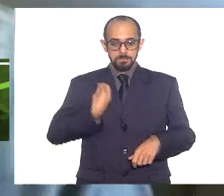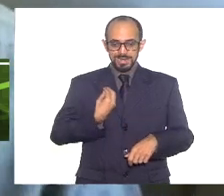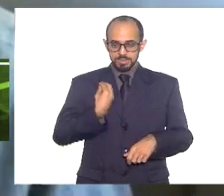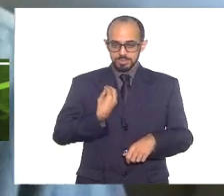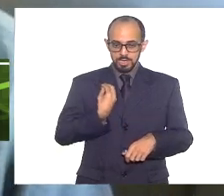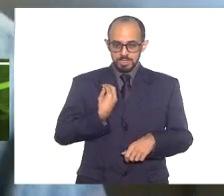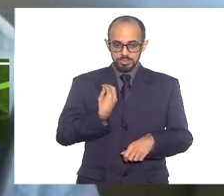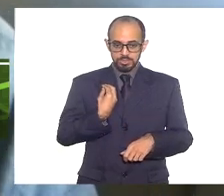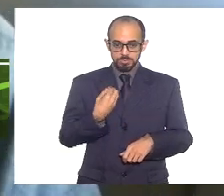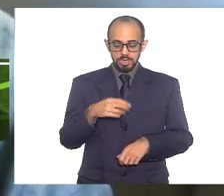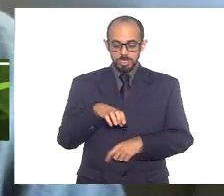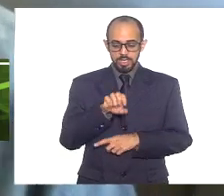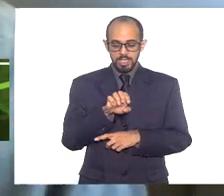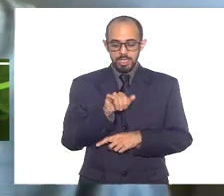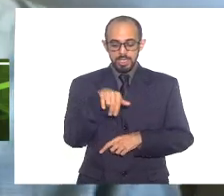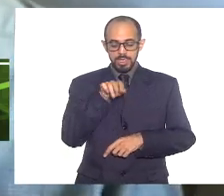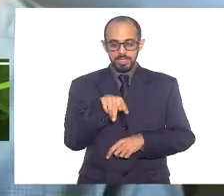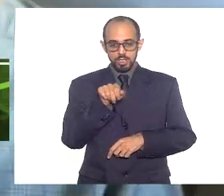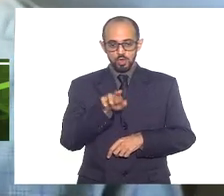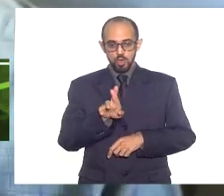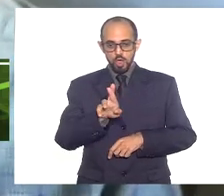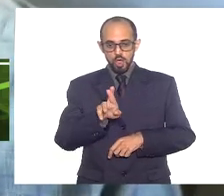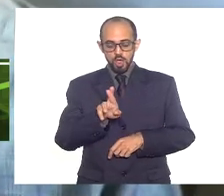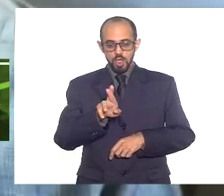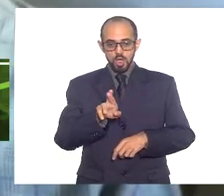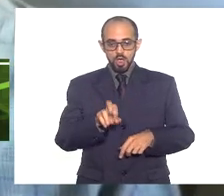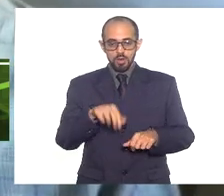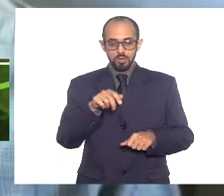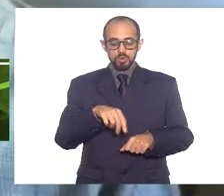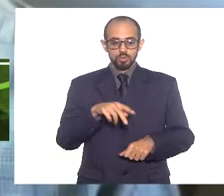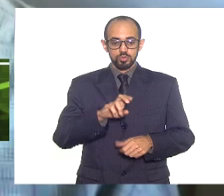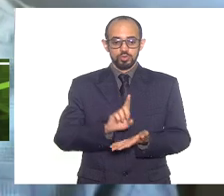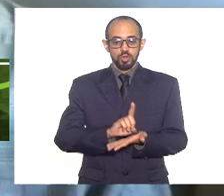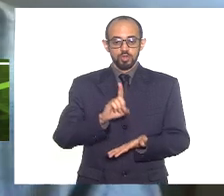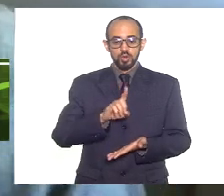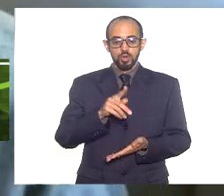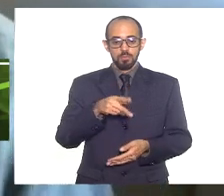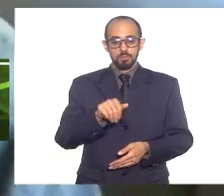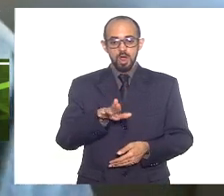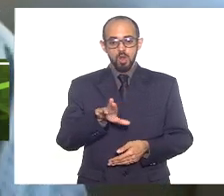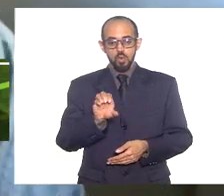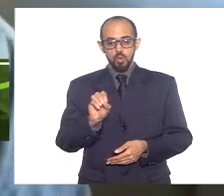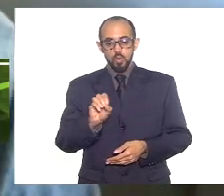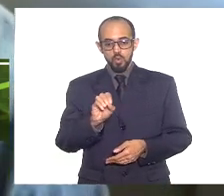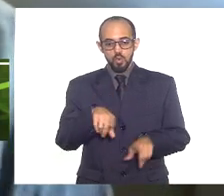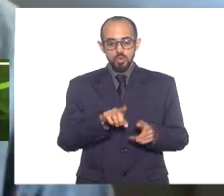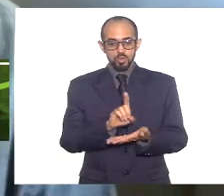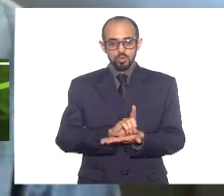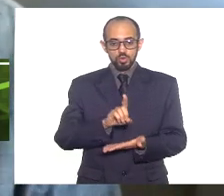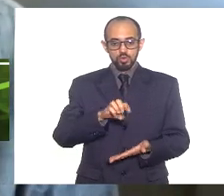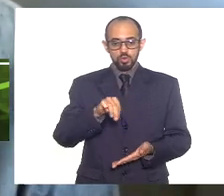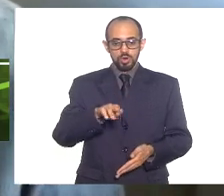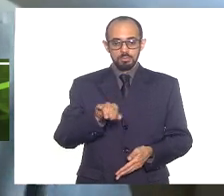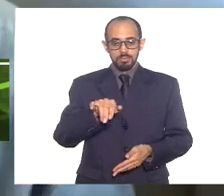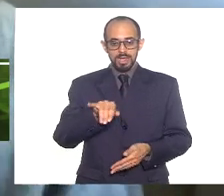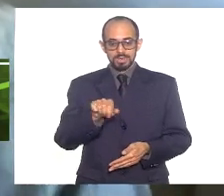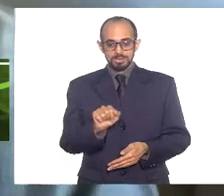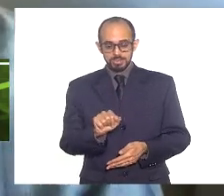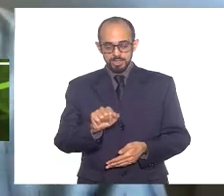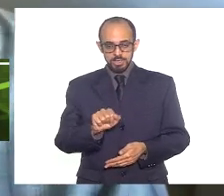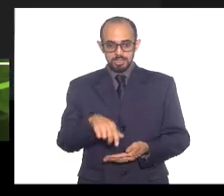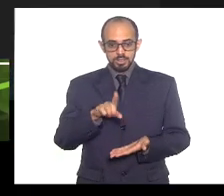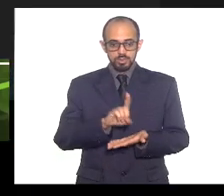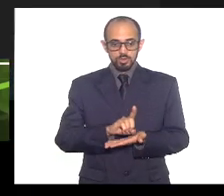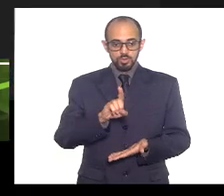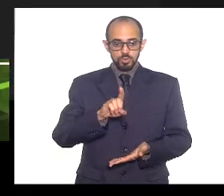Presente pela Equinor Brasil, o Dr. Paulo Henrique Vandervem, a doutora Márcia Loureiro e a